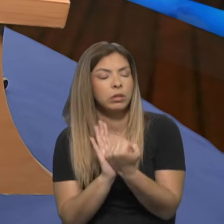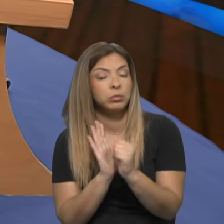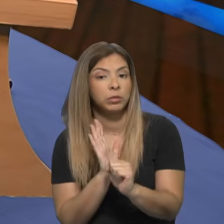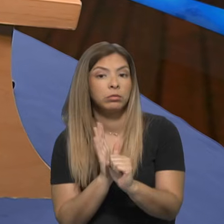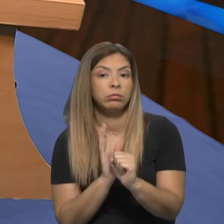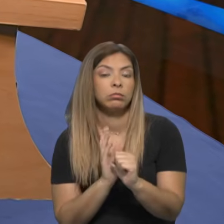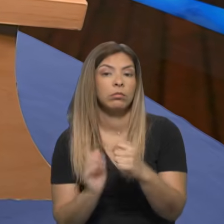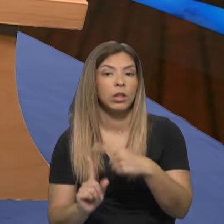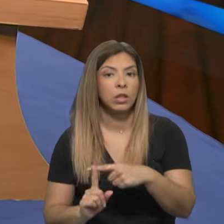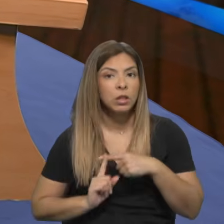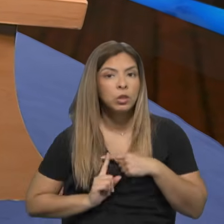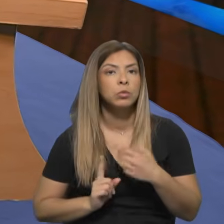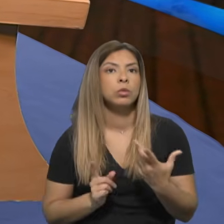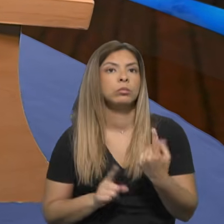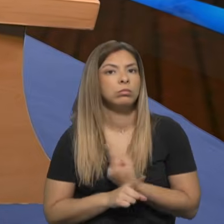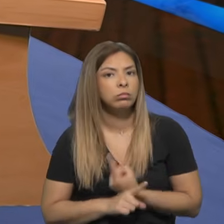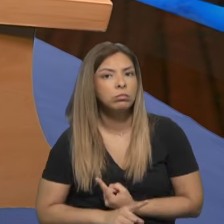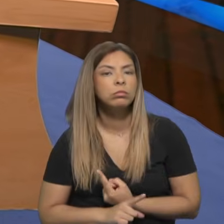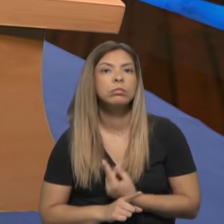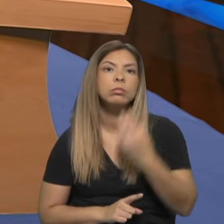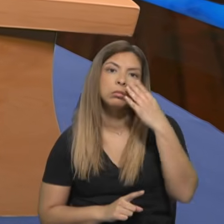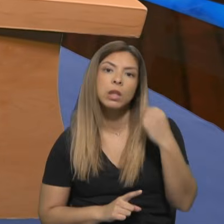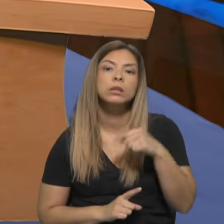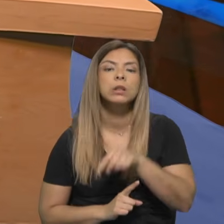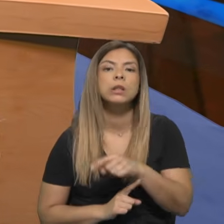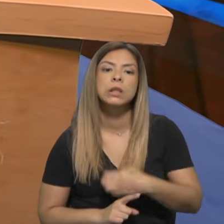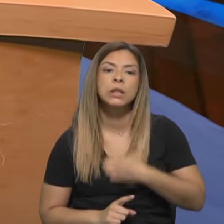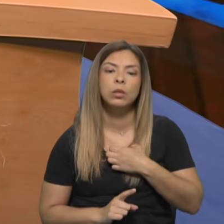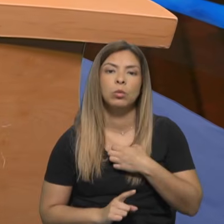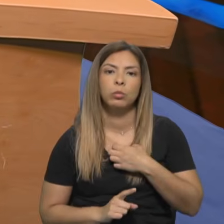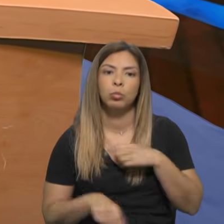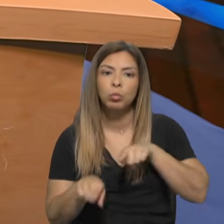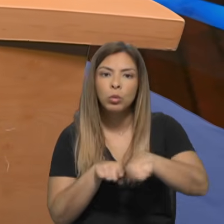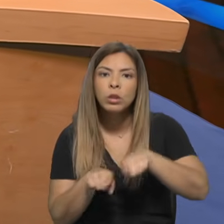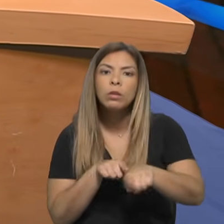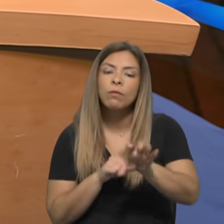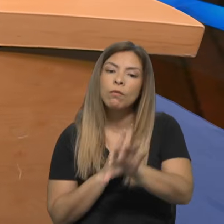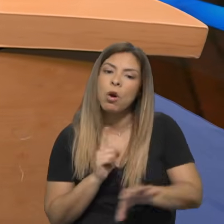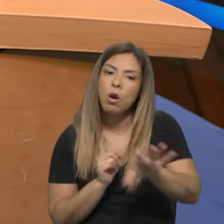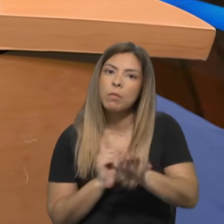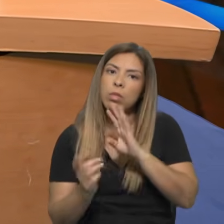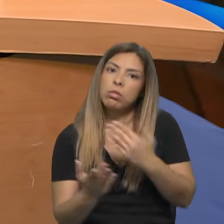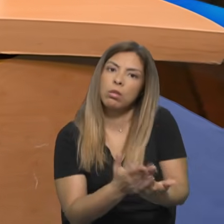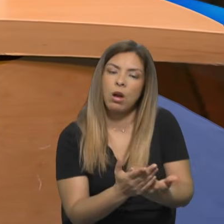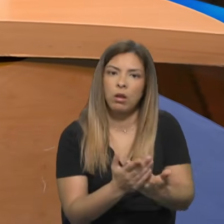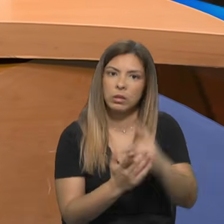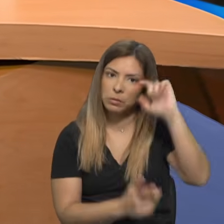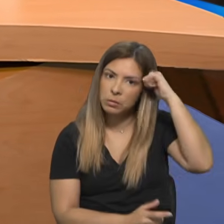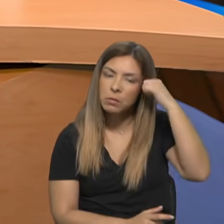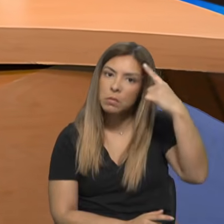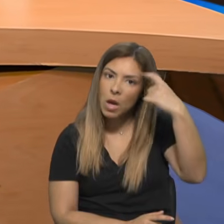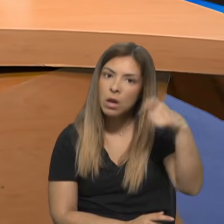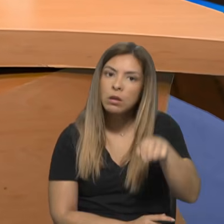cristianismo, mas que parece que, enfim, que a força política e a força das armas impõe-se de uma forma dramática. Pois